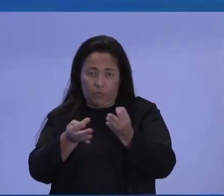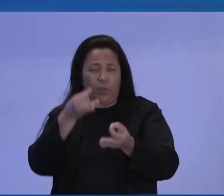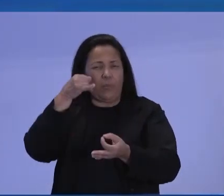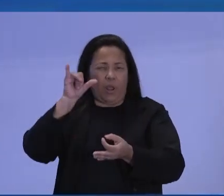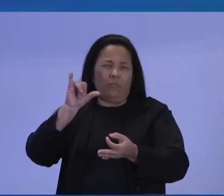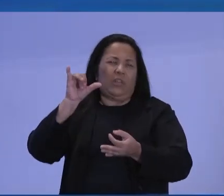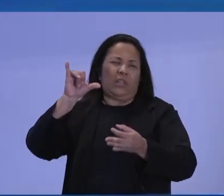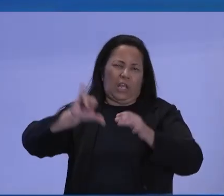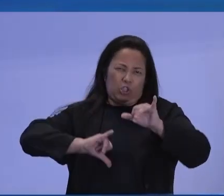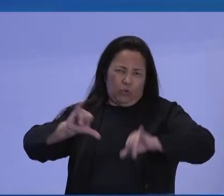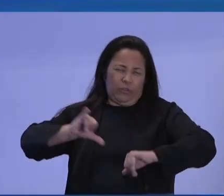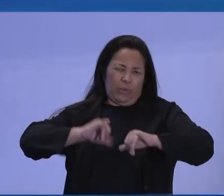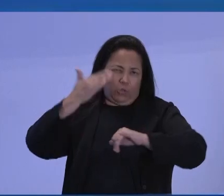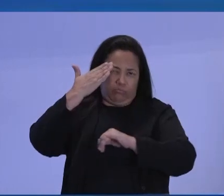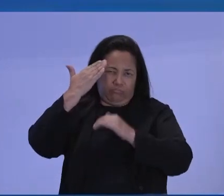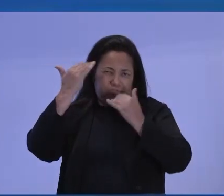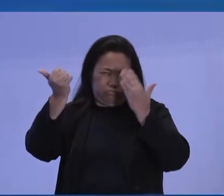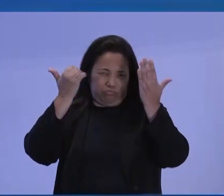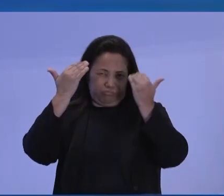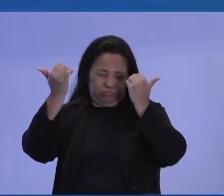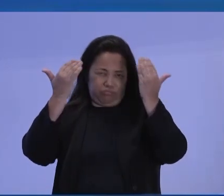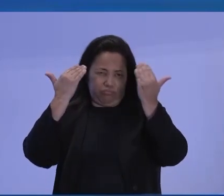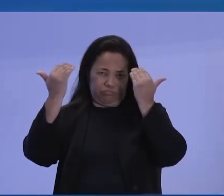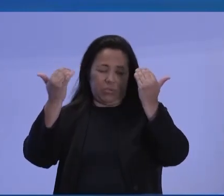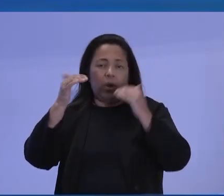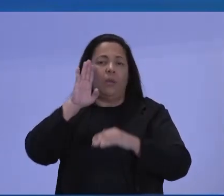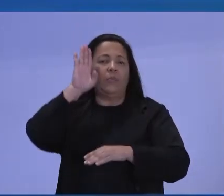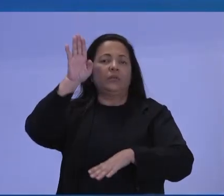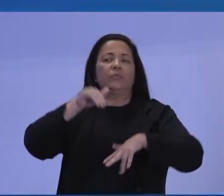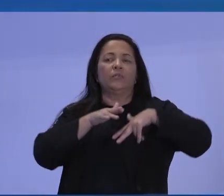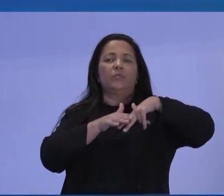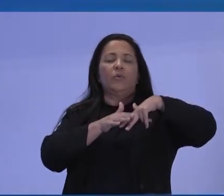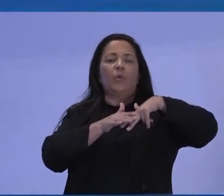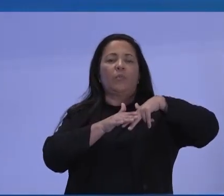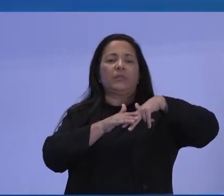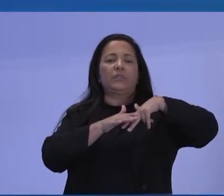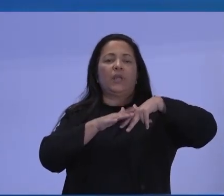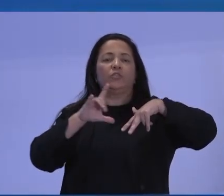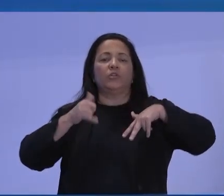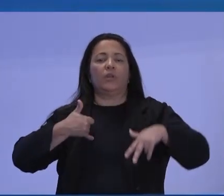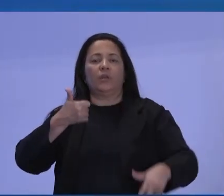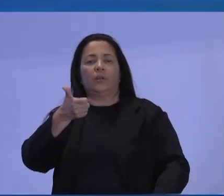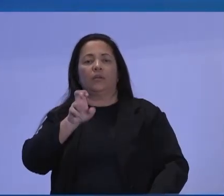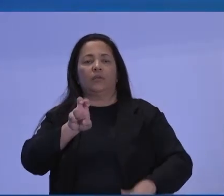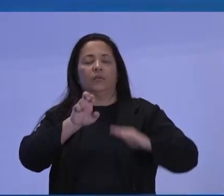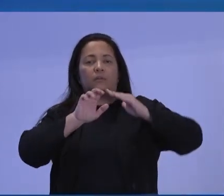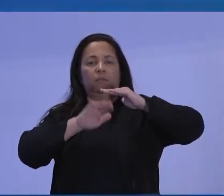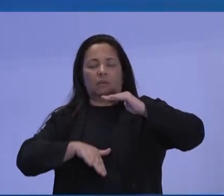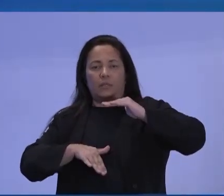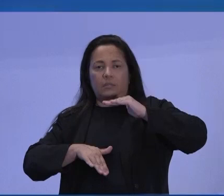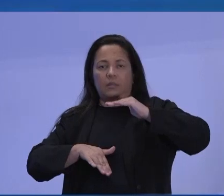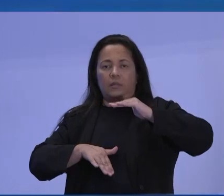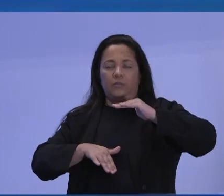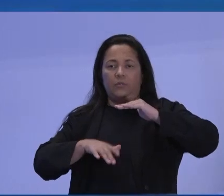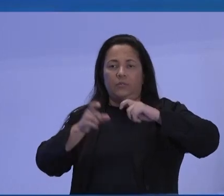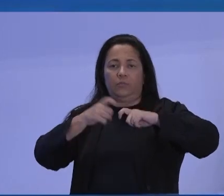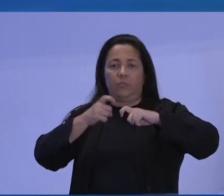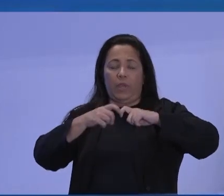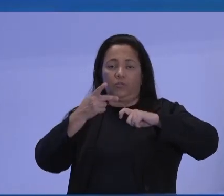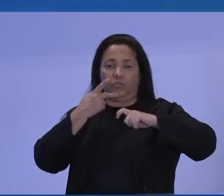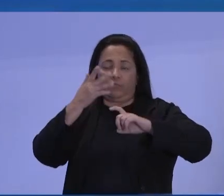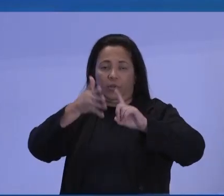psicossociais, principalmente quando o paciente é um menor de 15 anos, como já foi citado